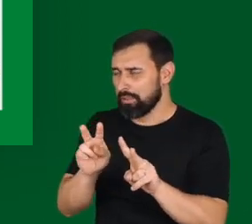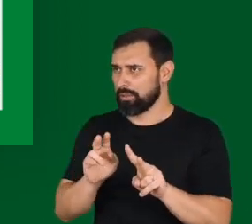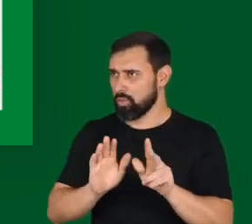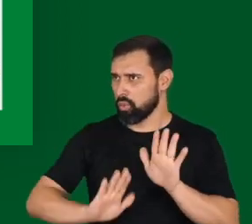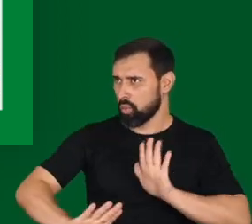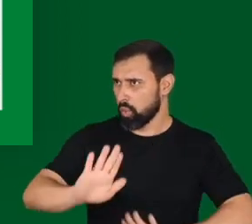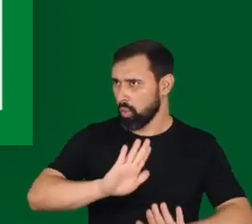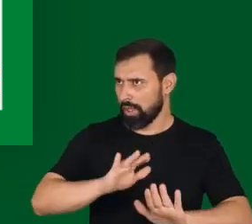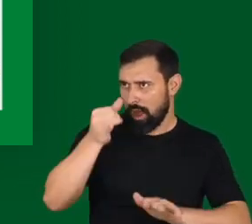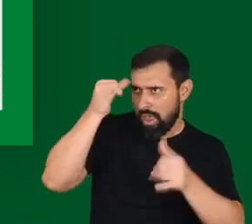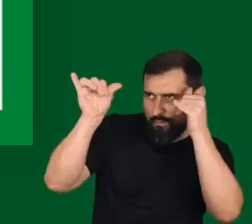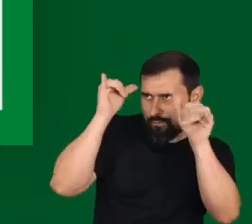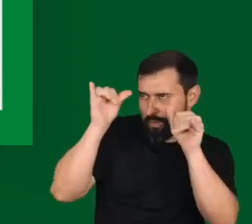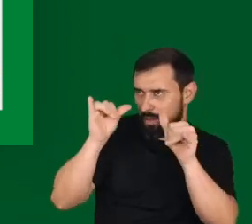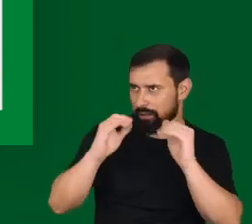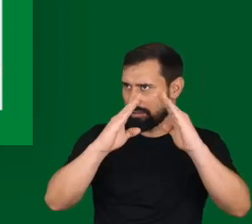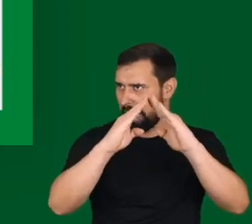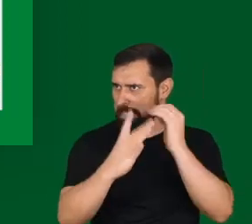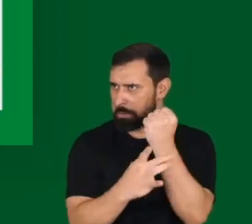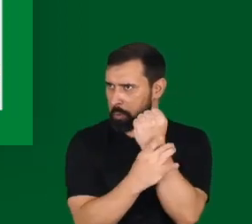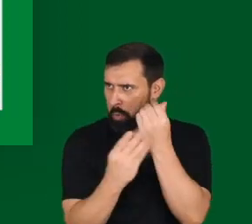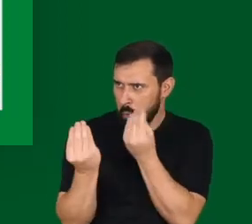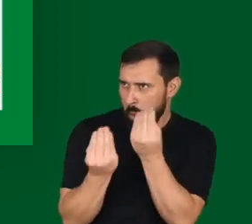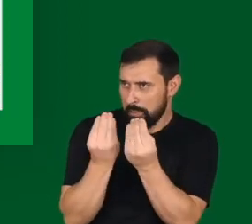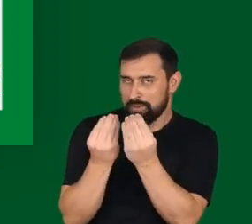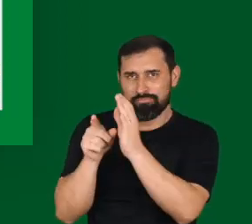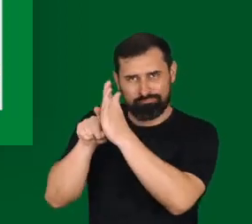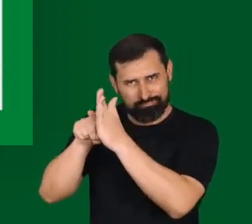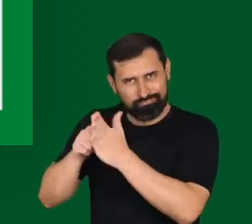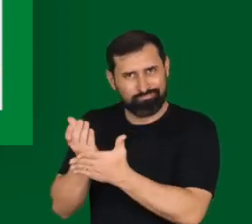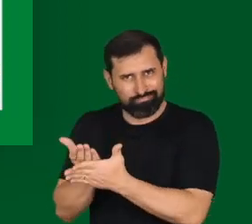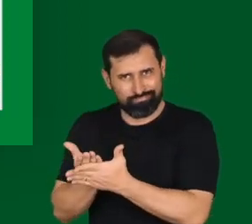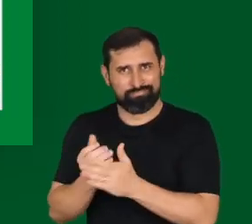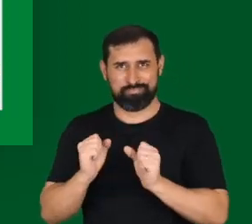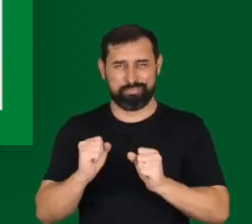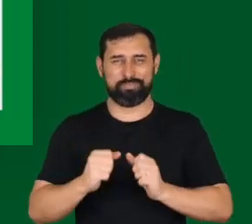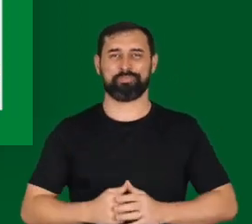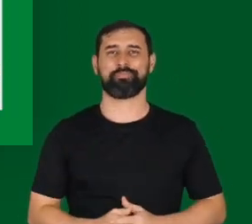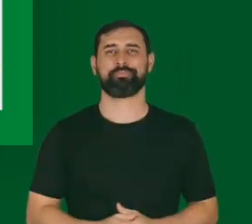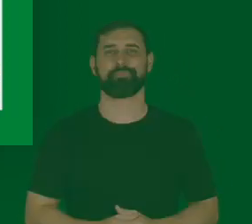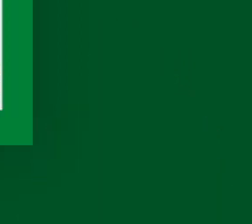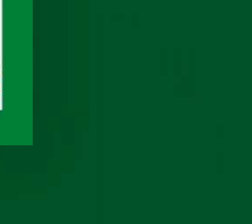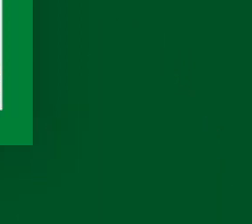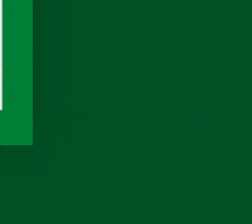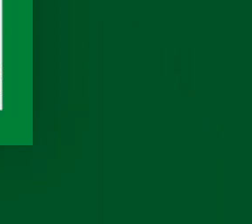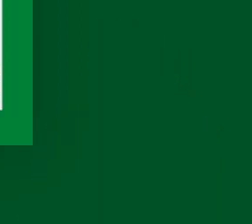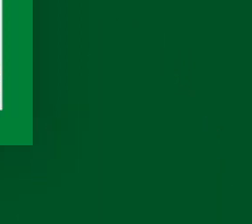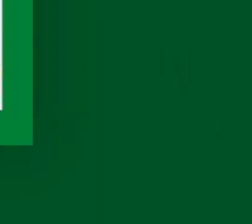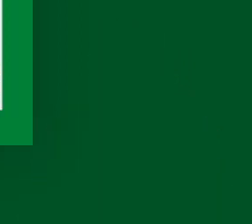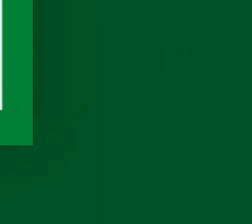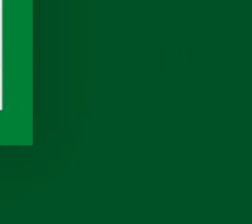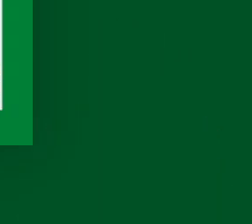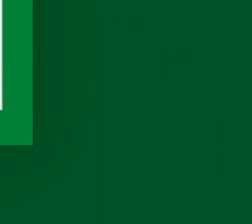para verificar o que é esse conceito de casa segura aí.